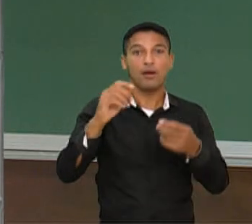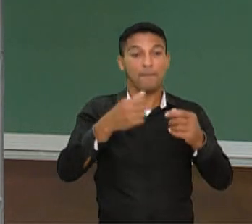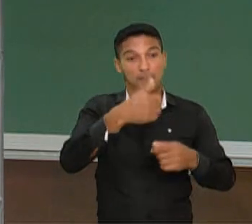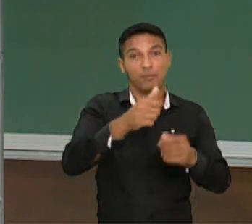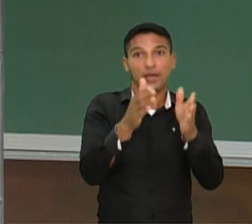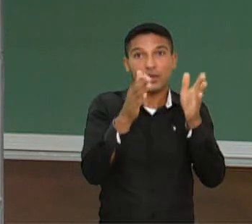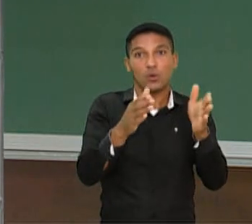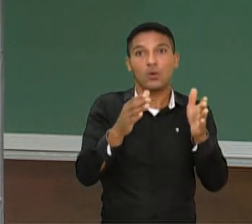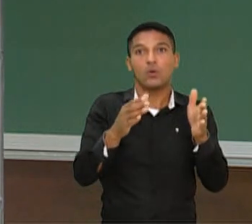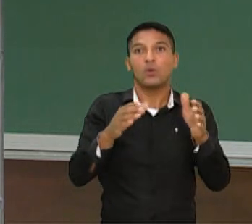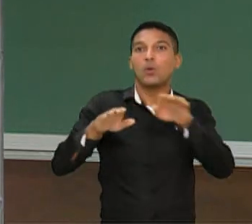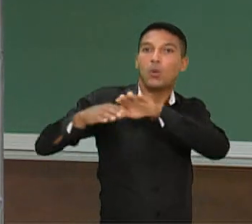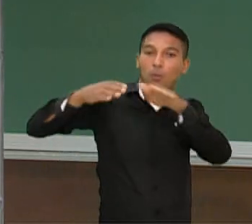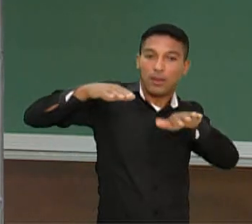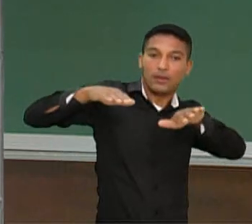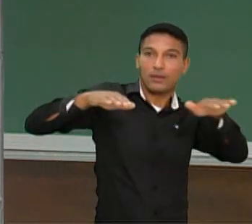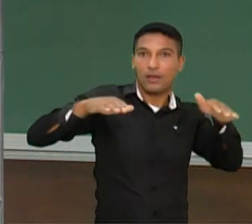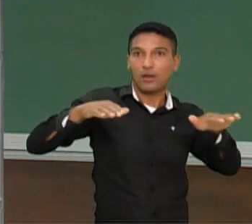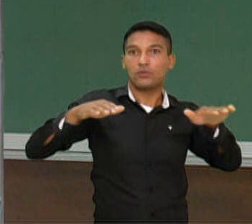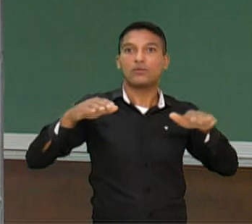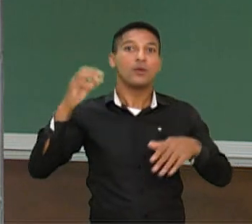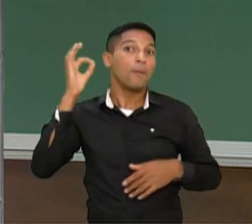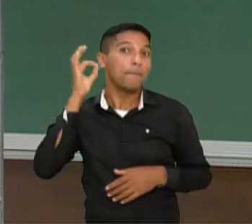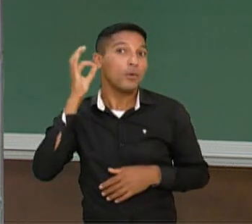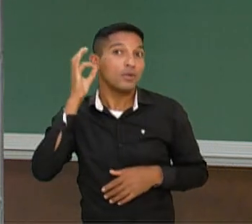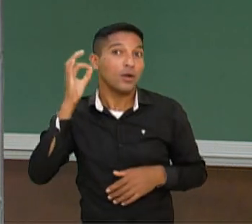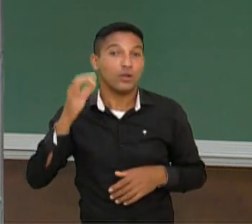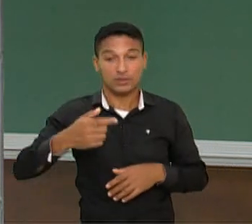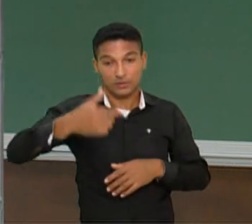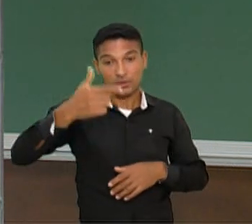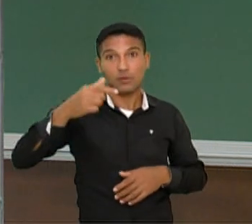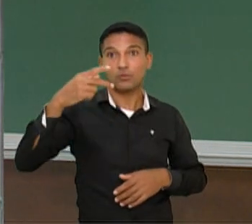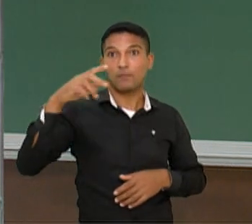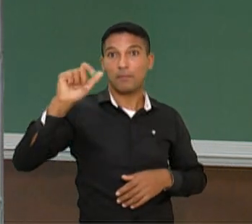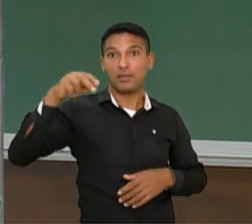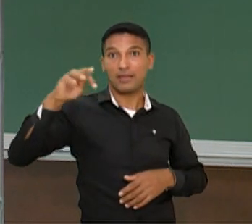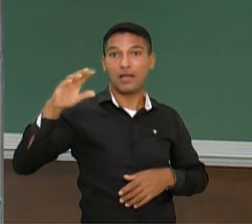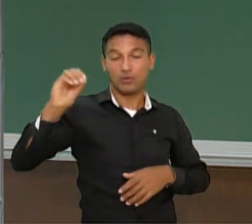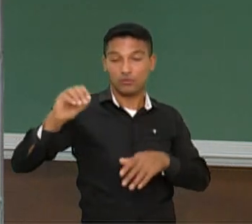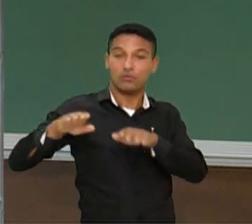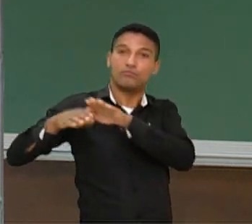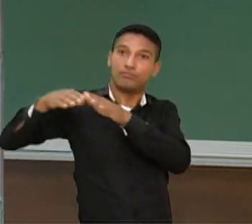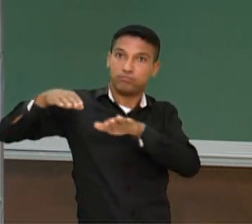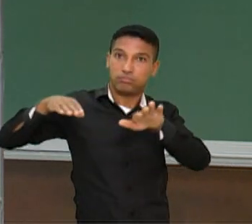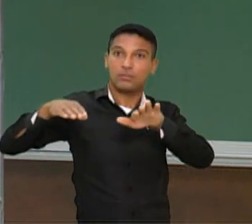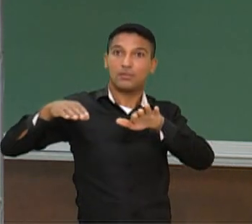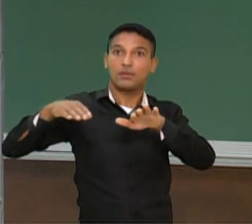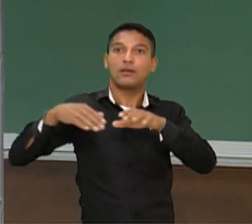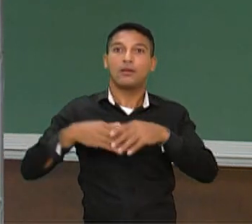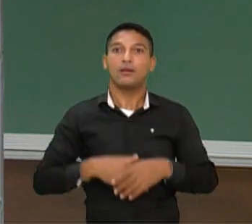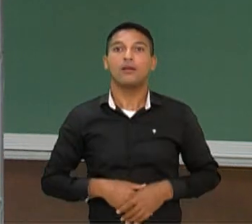no segundo e Guarapuava no terceiro, beleza? Na continuação, vamos falar um pouquinho de clima.